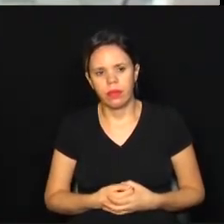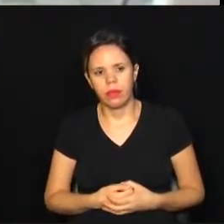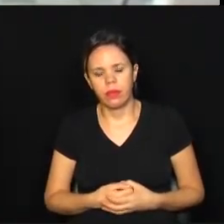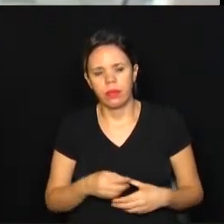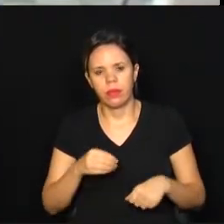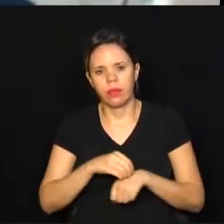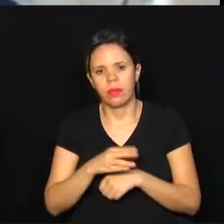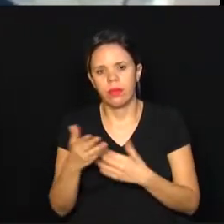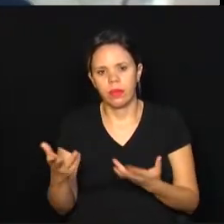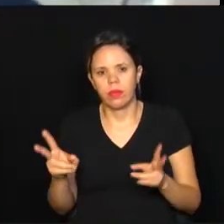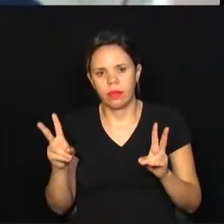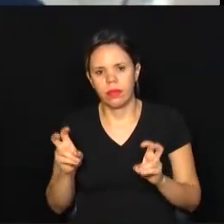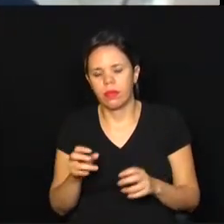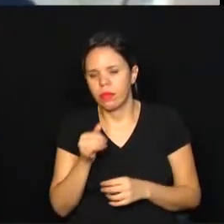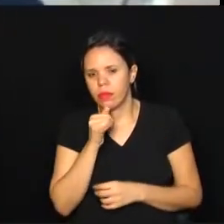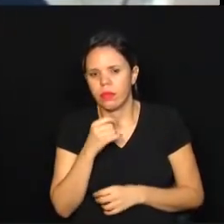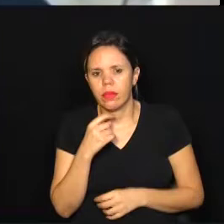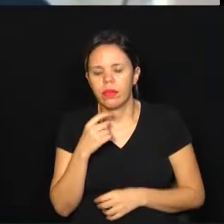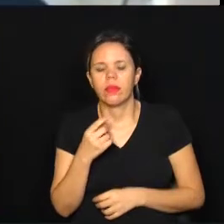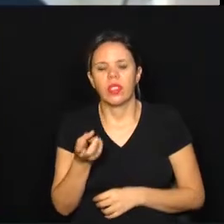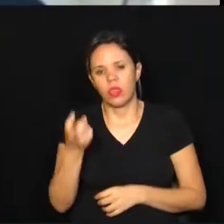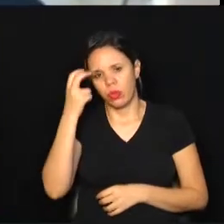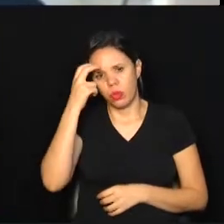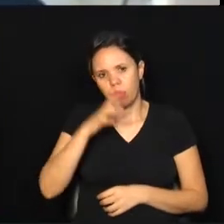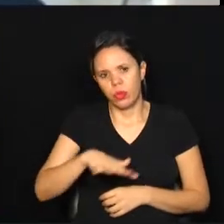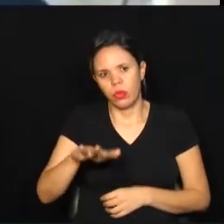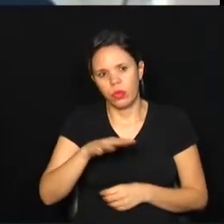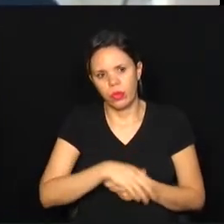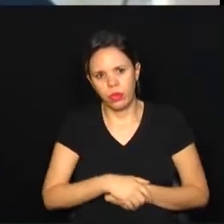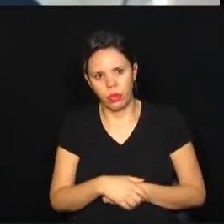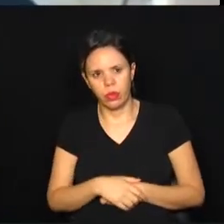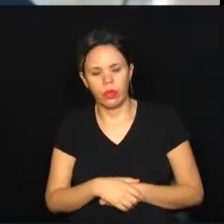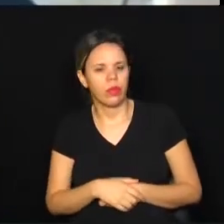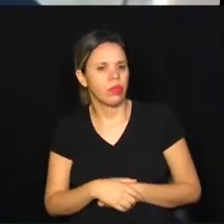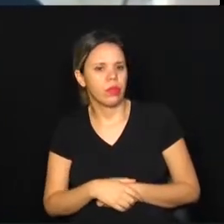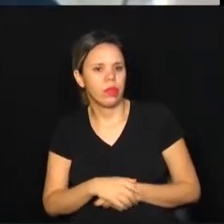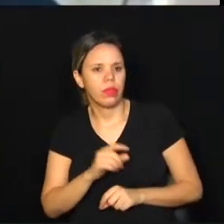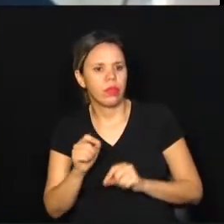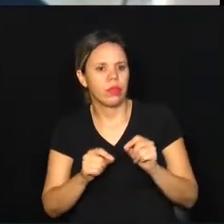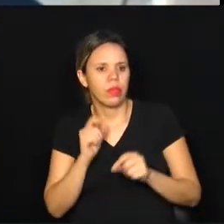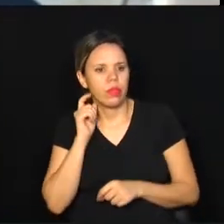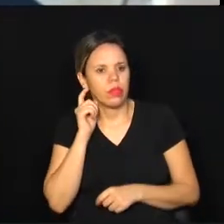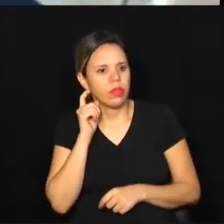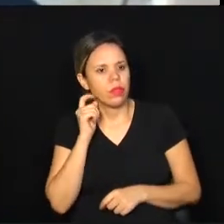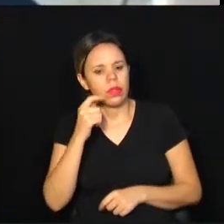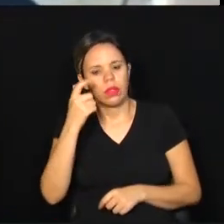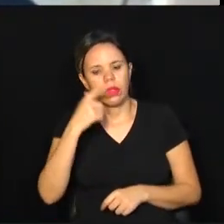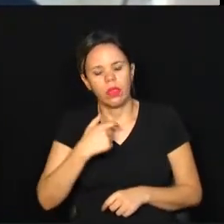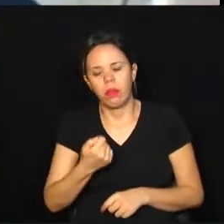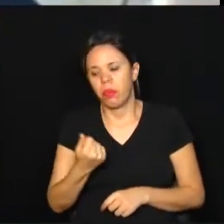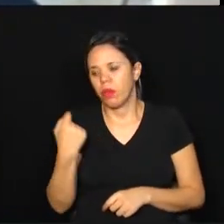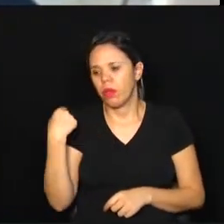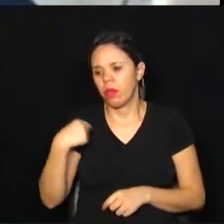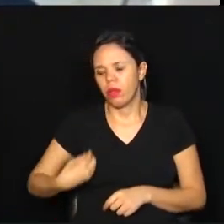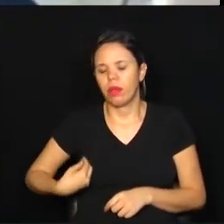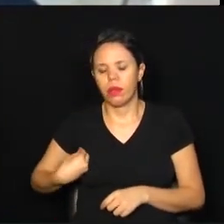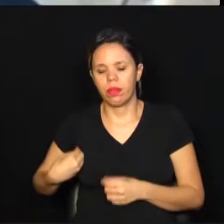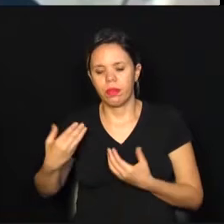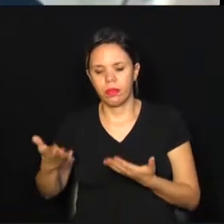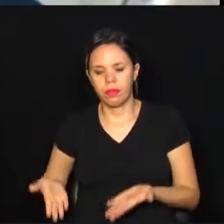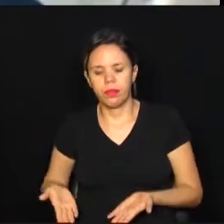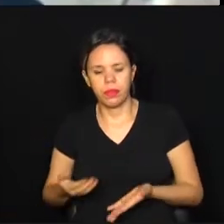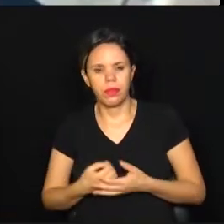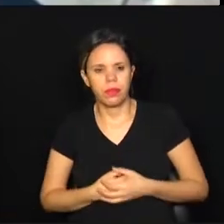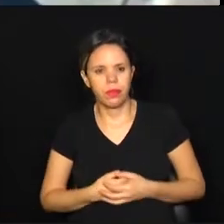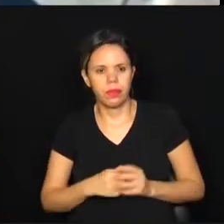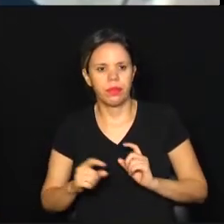trazer aqui sobre essa questão da cultura, né? Que eu há pouco estava aqui